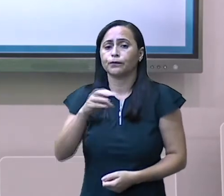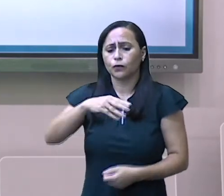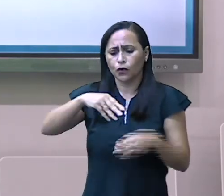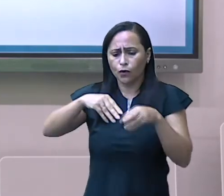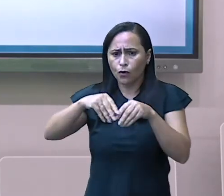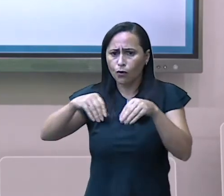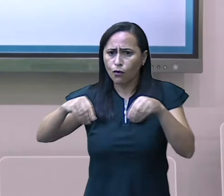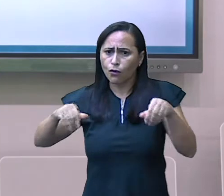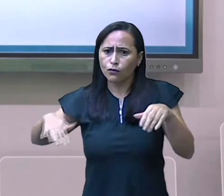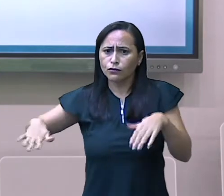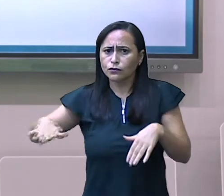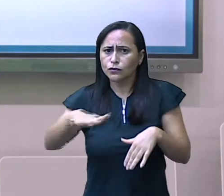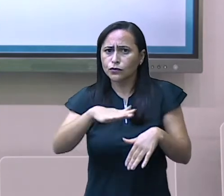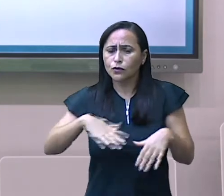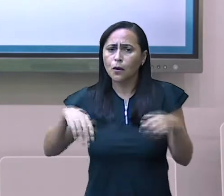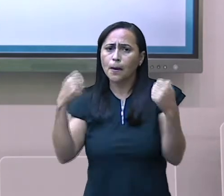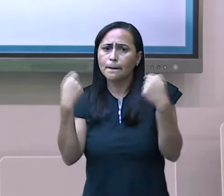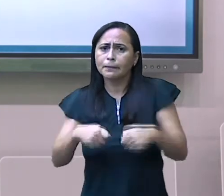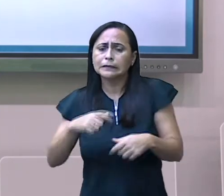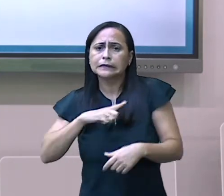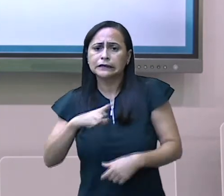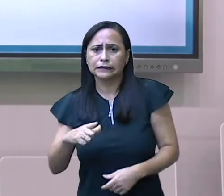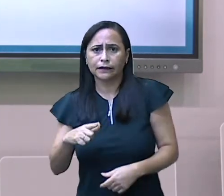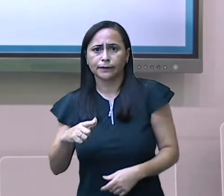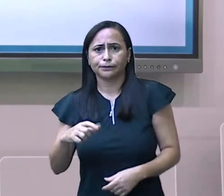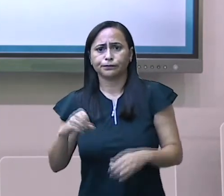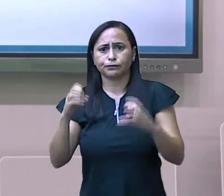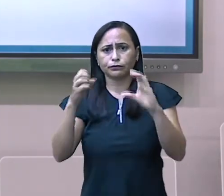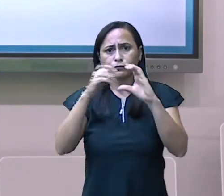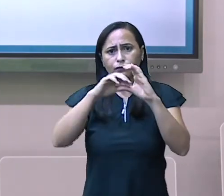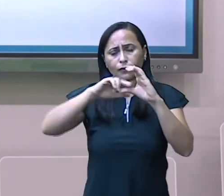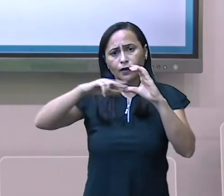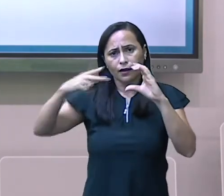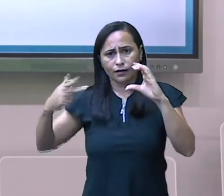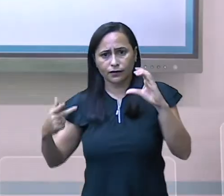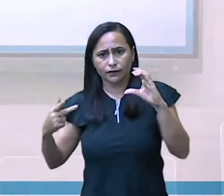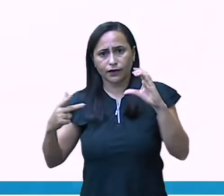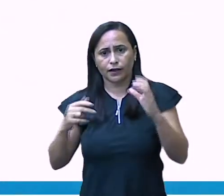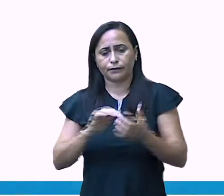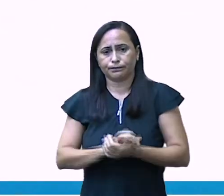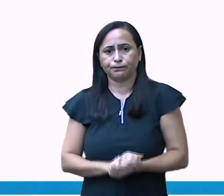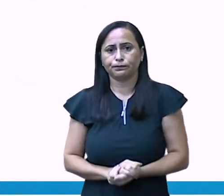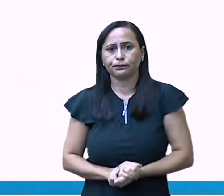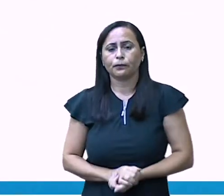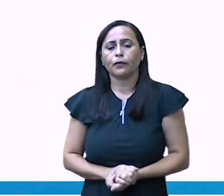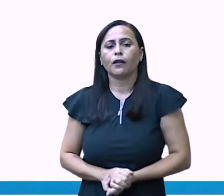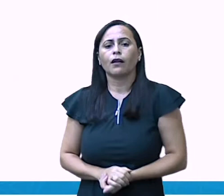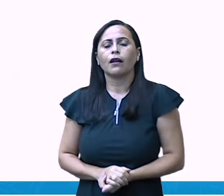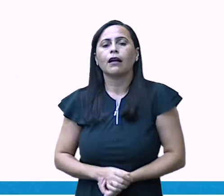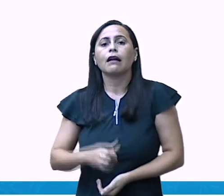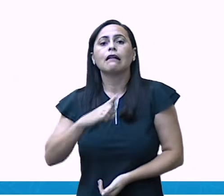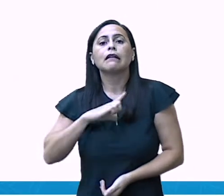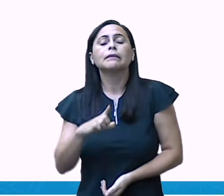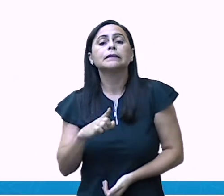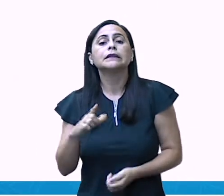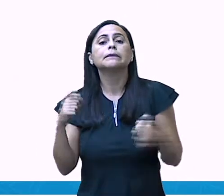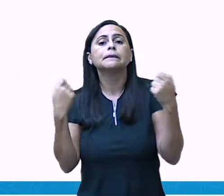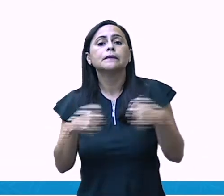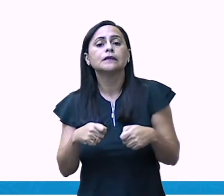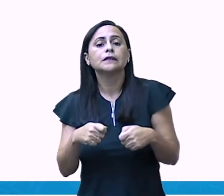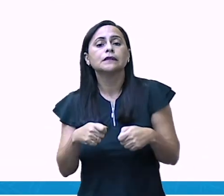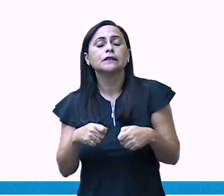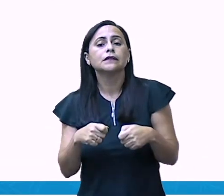Olha, são algumas propriedades, como por exemplo, ar. Sim, o solo